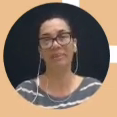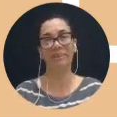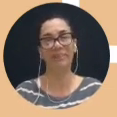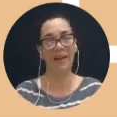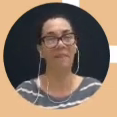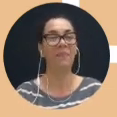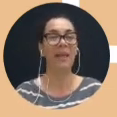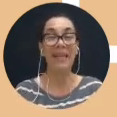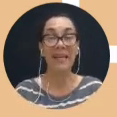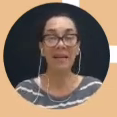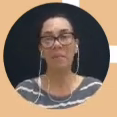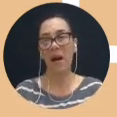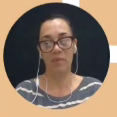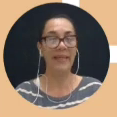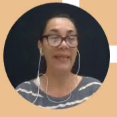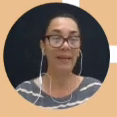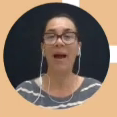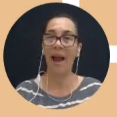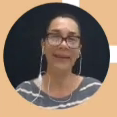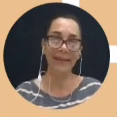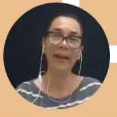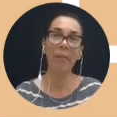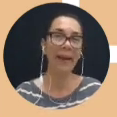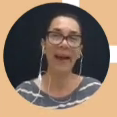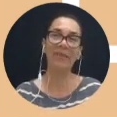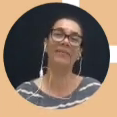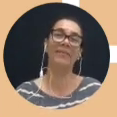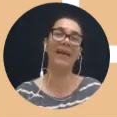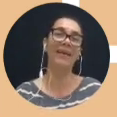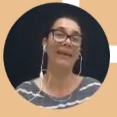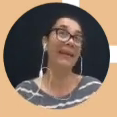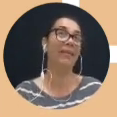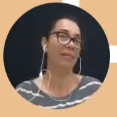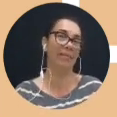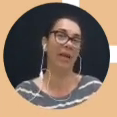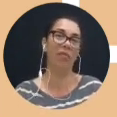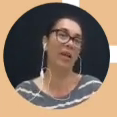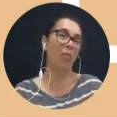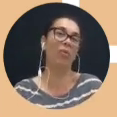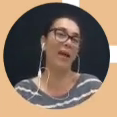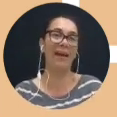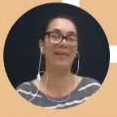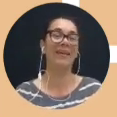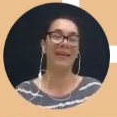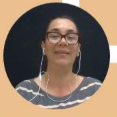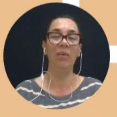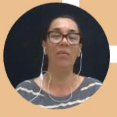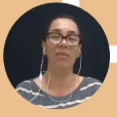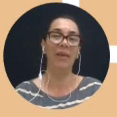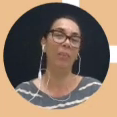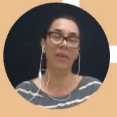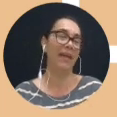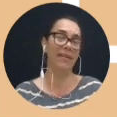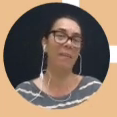separo, né? Irmão, ir é uma palavra, né? Ir, né? Eu vou em algum lugar,